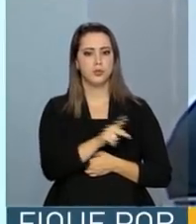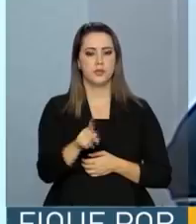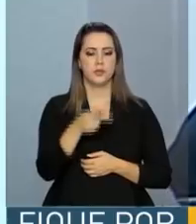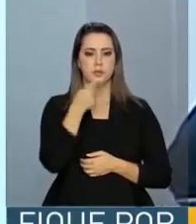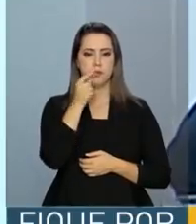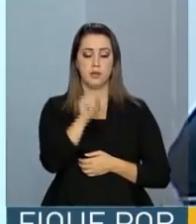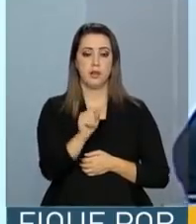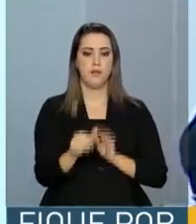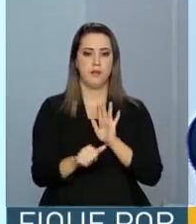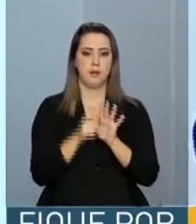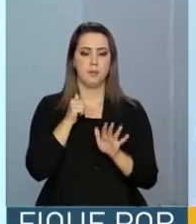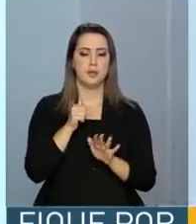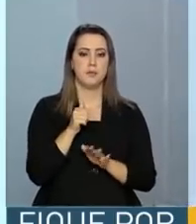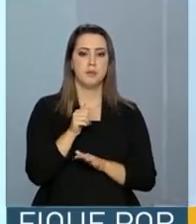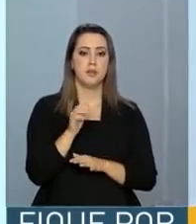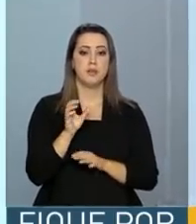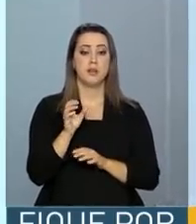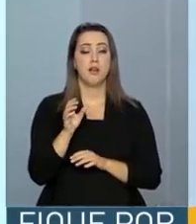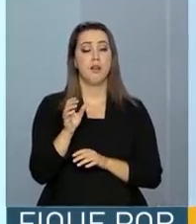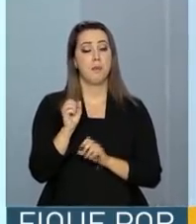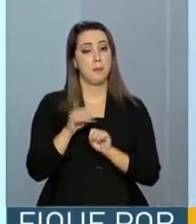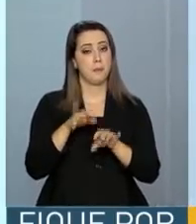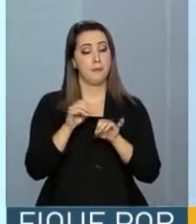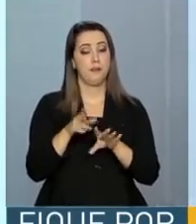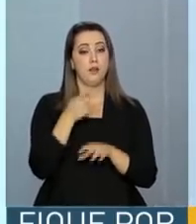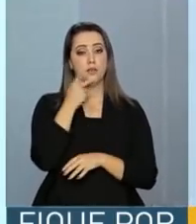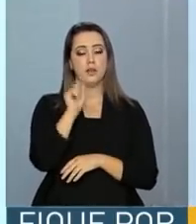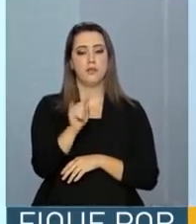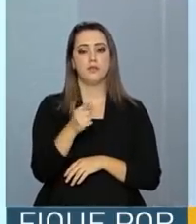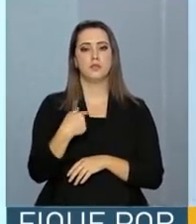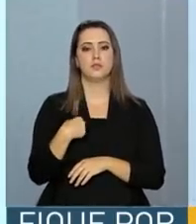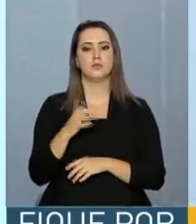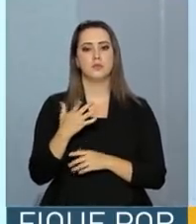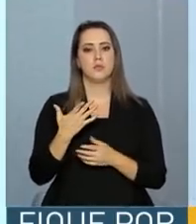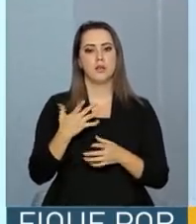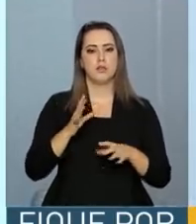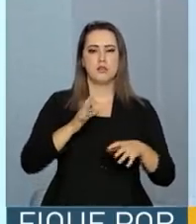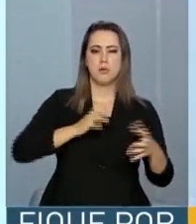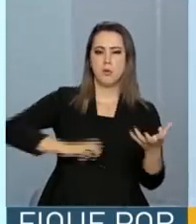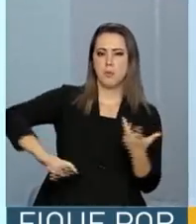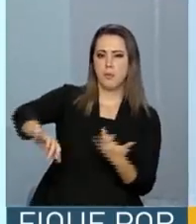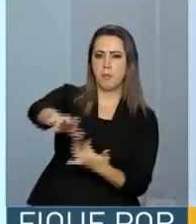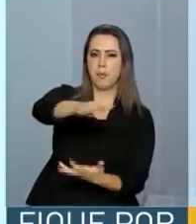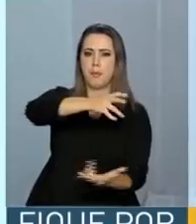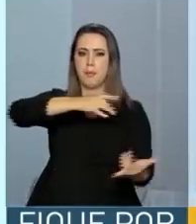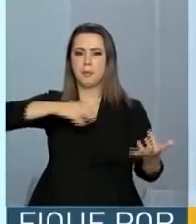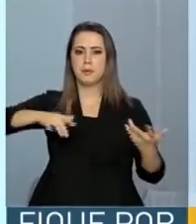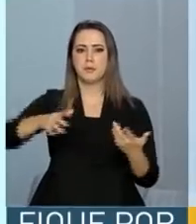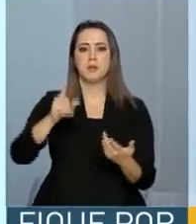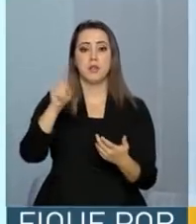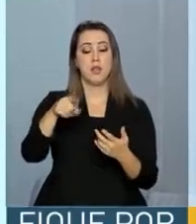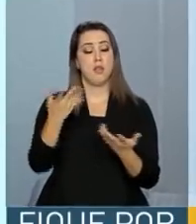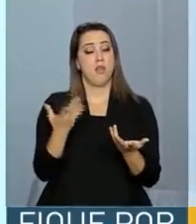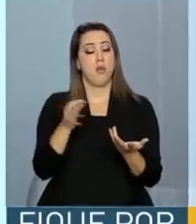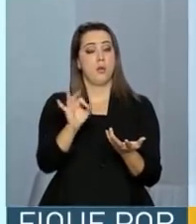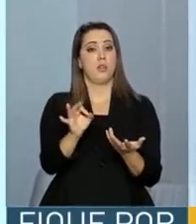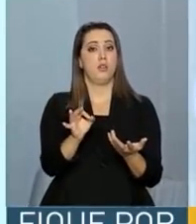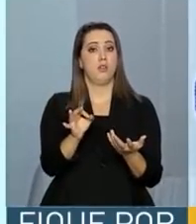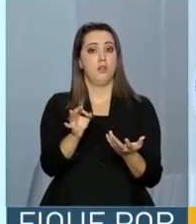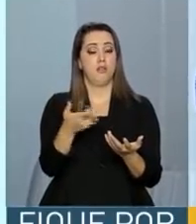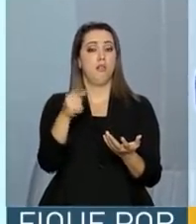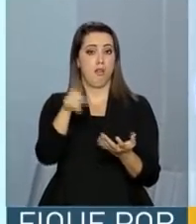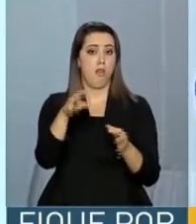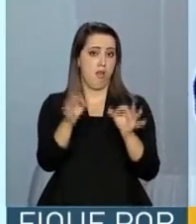começava a primeira aula de introdução à ciência direito dizendo assim a desordem é a ordem que não nos convém porque nós